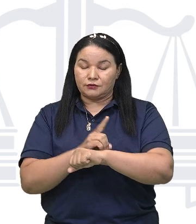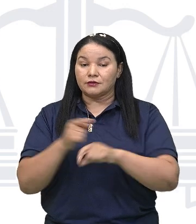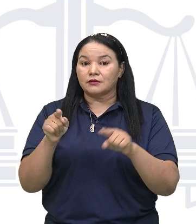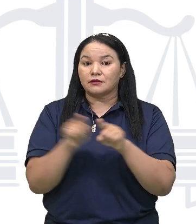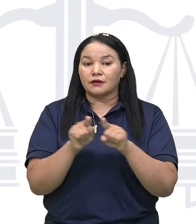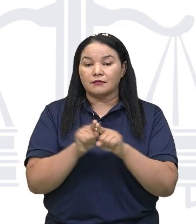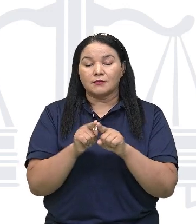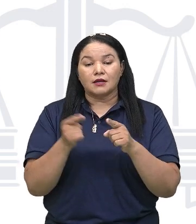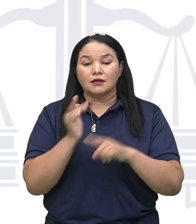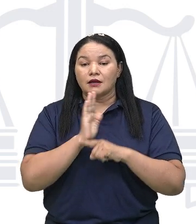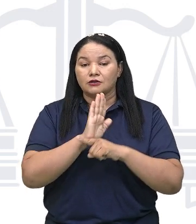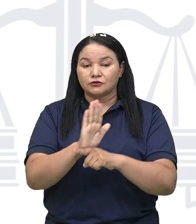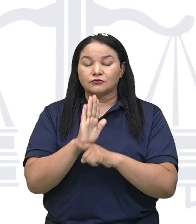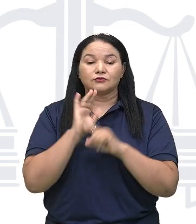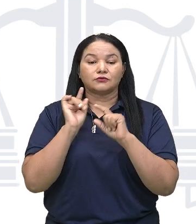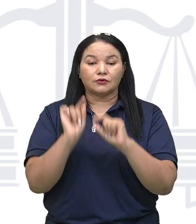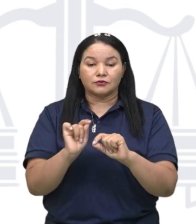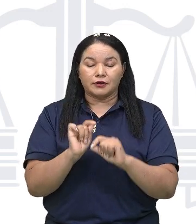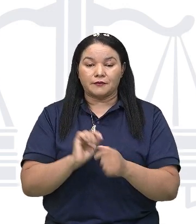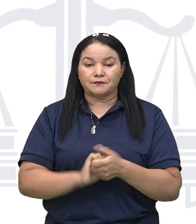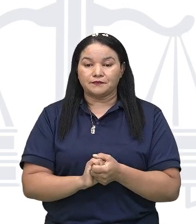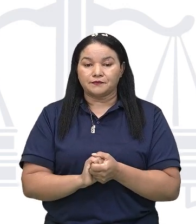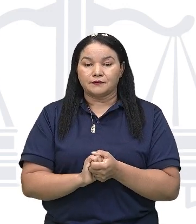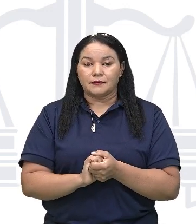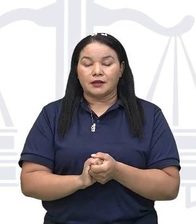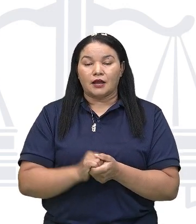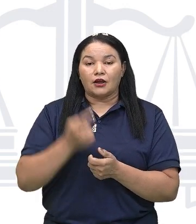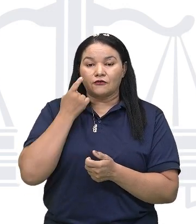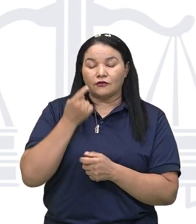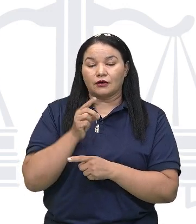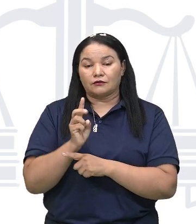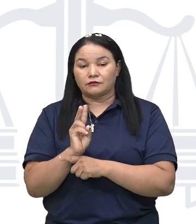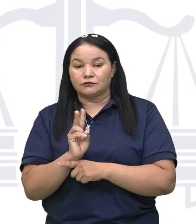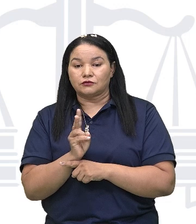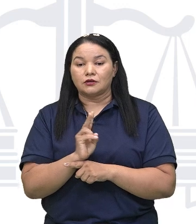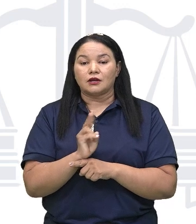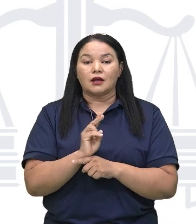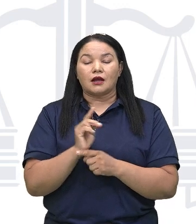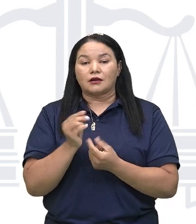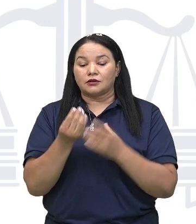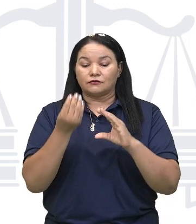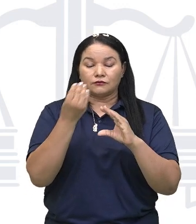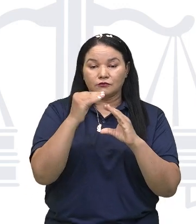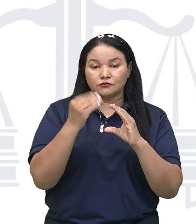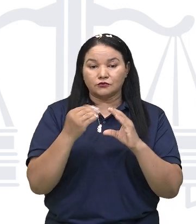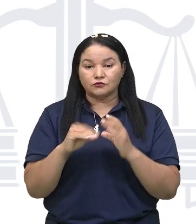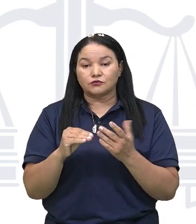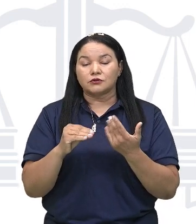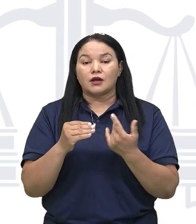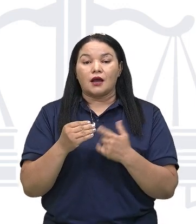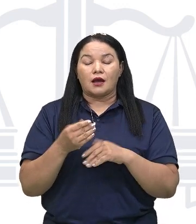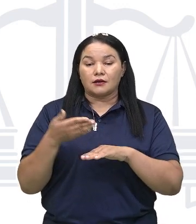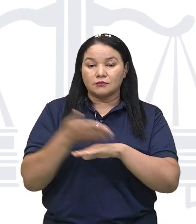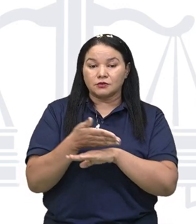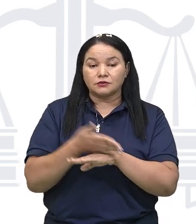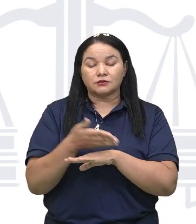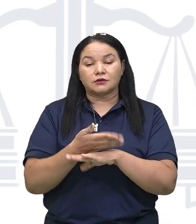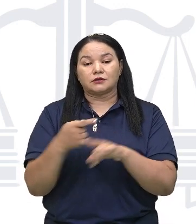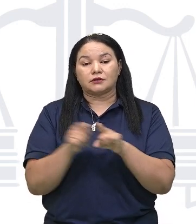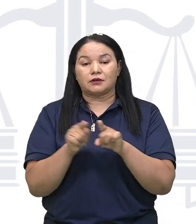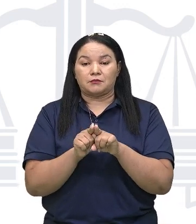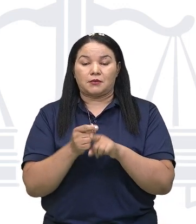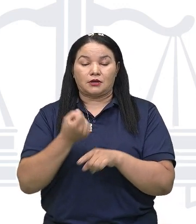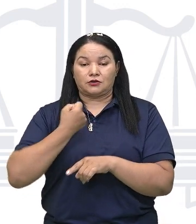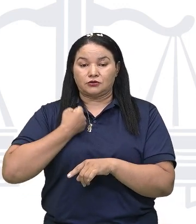fazer o monitoramento, né? Monitorar o progresso dos lançamentos de frequências e notas e facilita a estratégia de